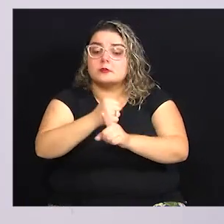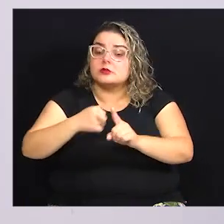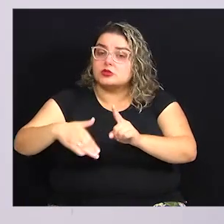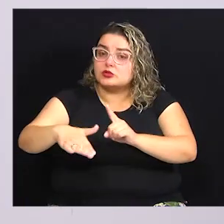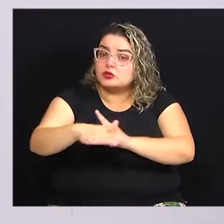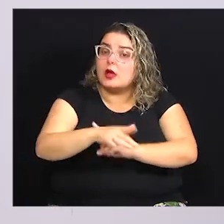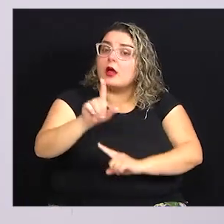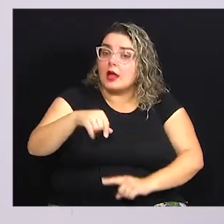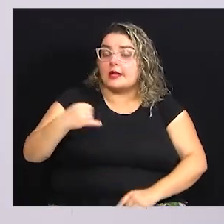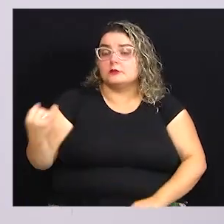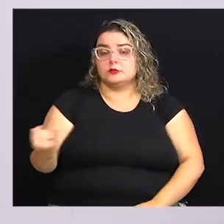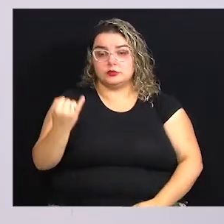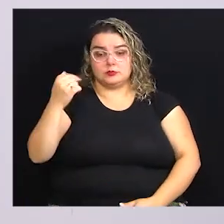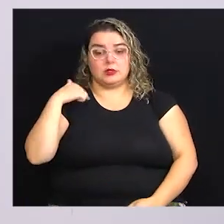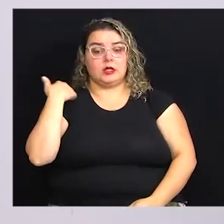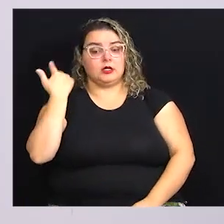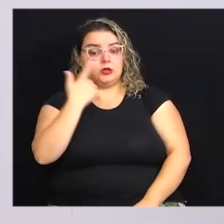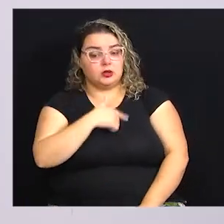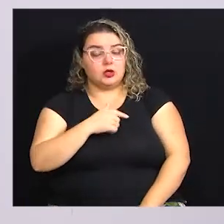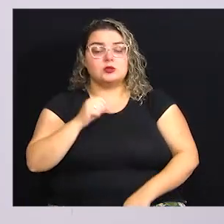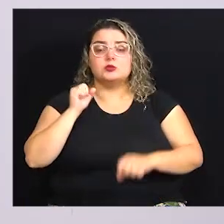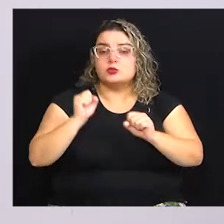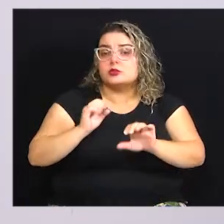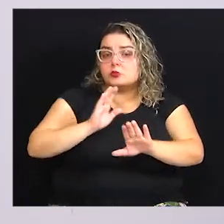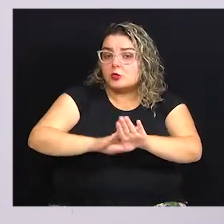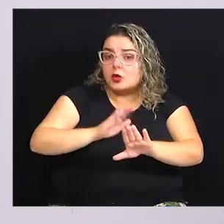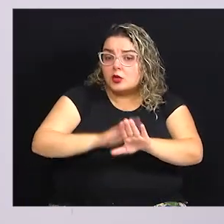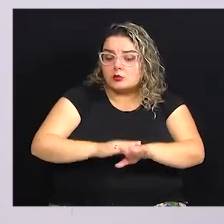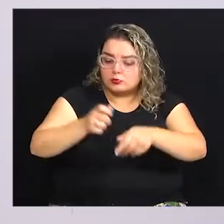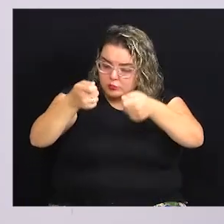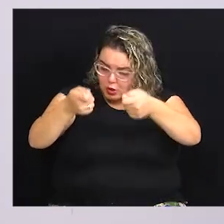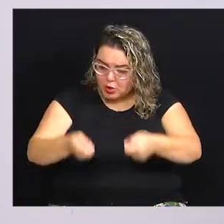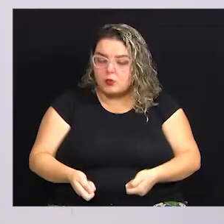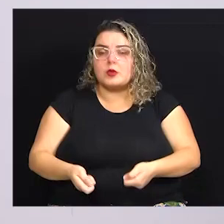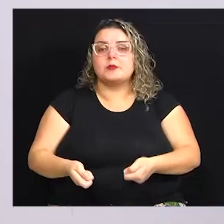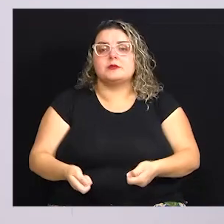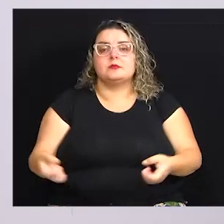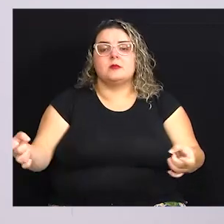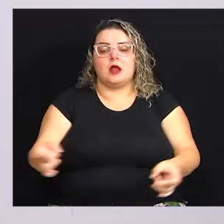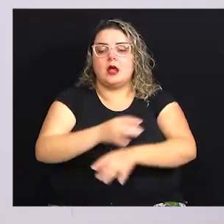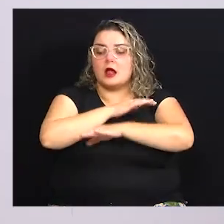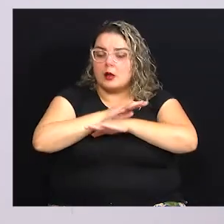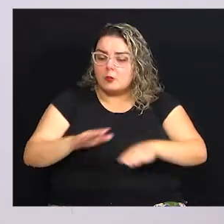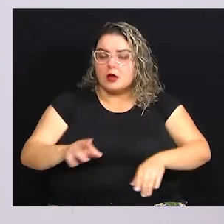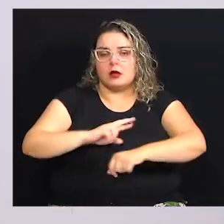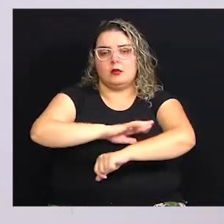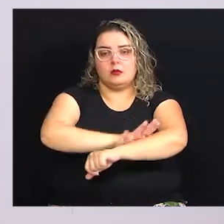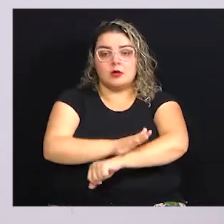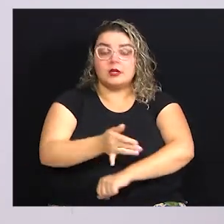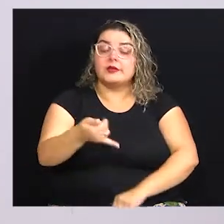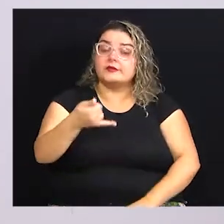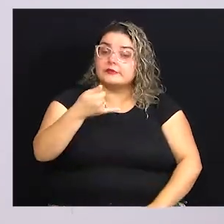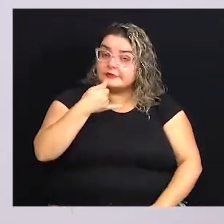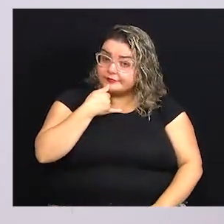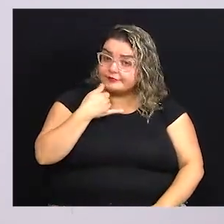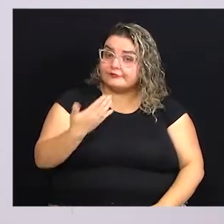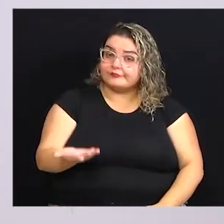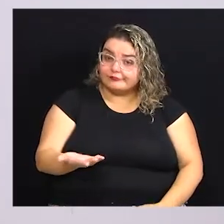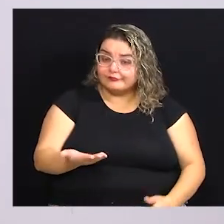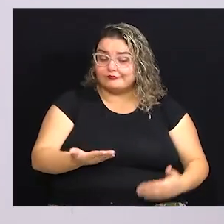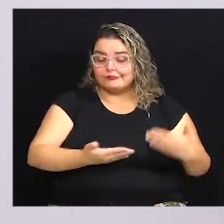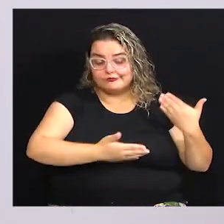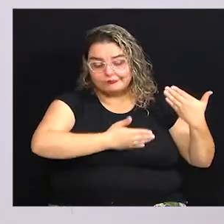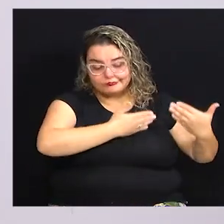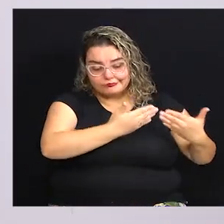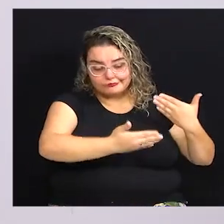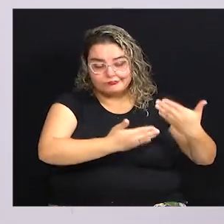problema social é importante para que a gente possa tomar medidas concretas para acabar com o racismo. Infelizmente, essa é